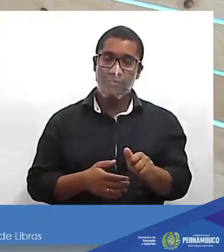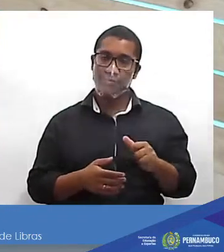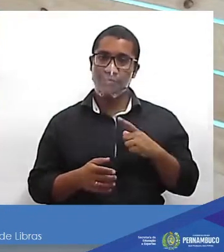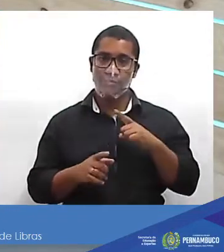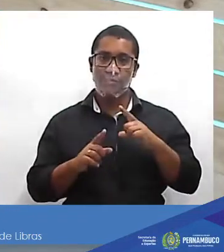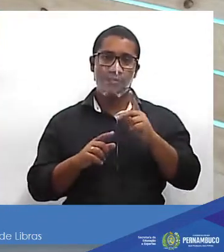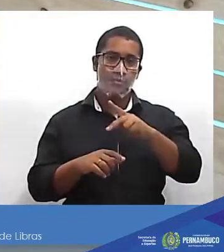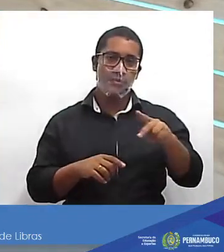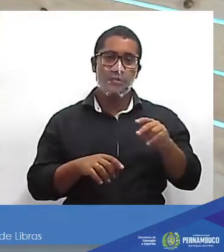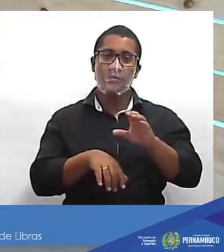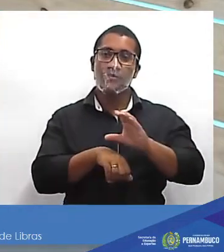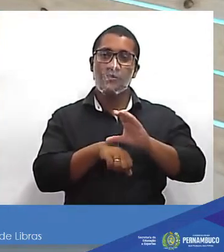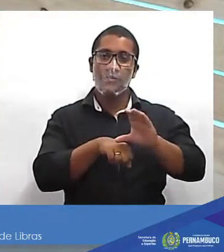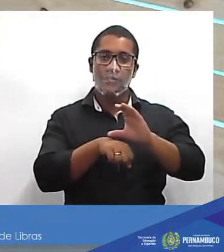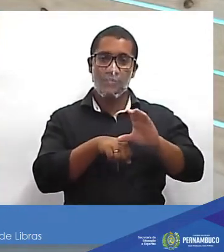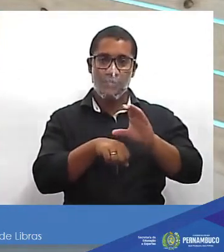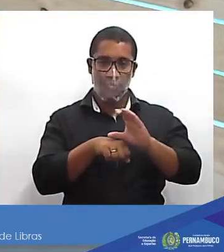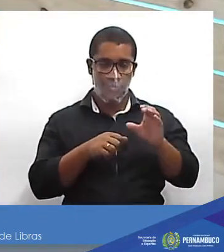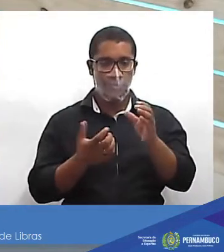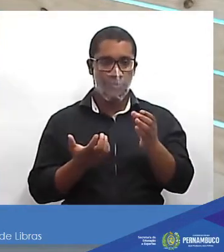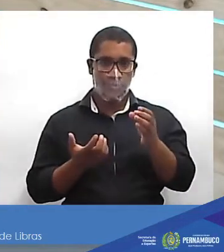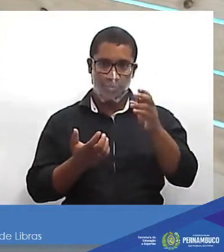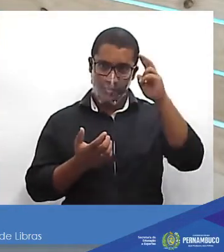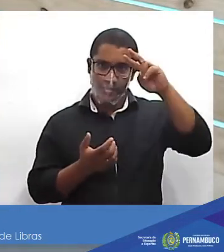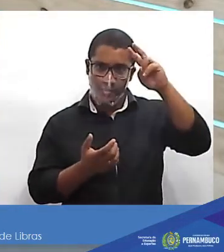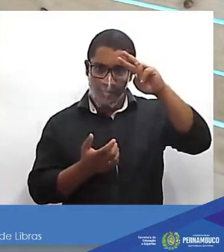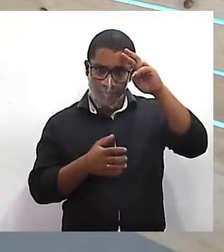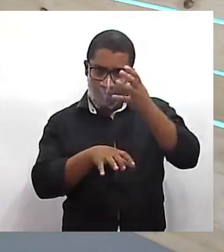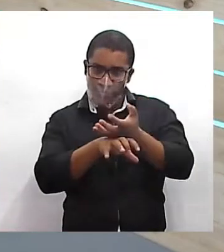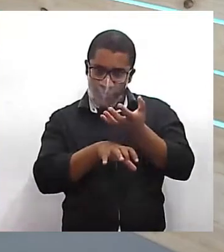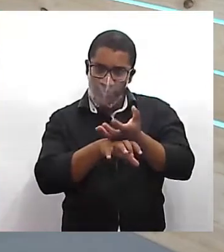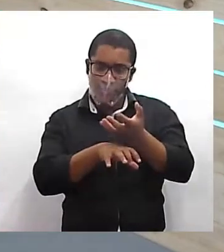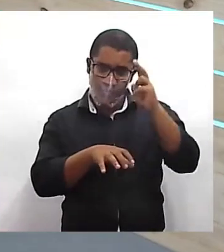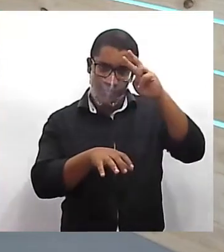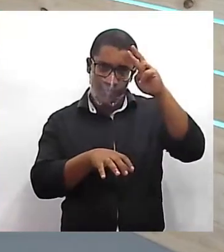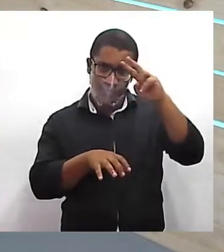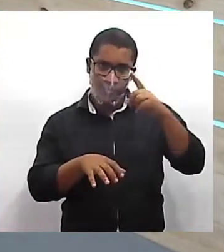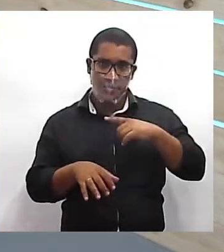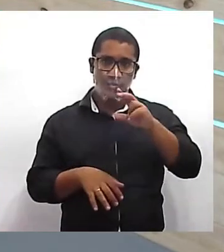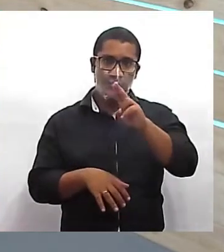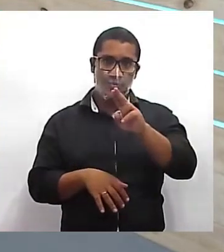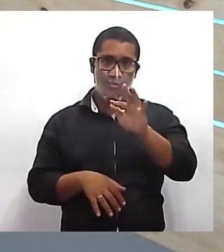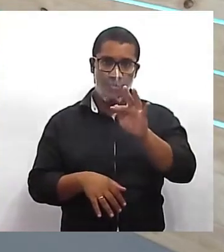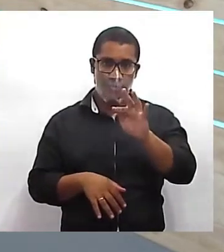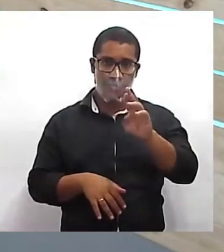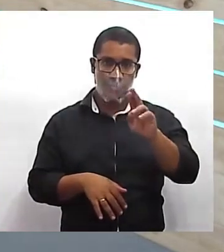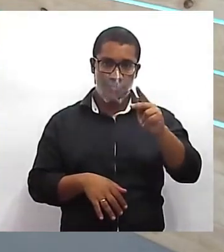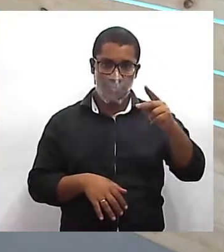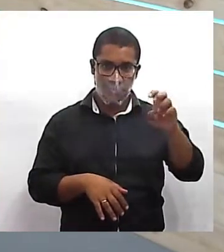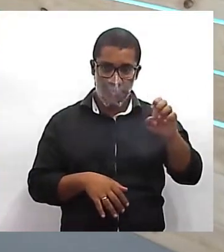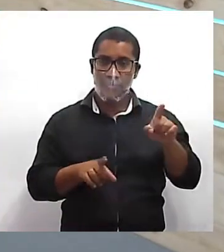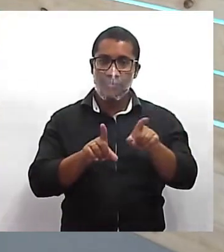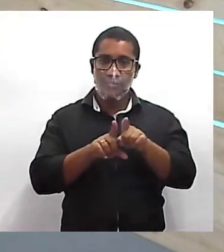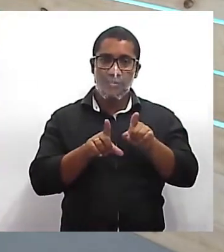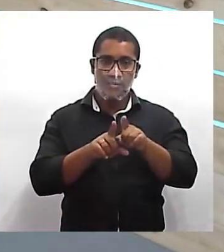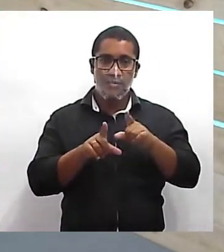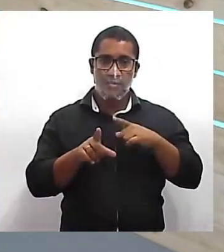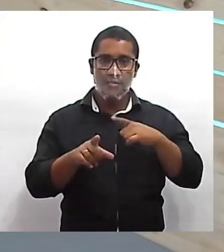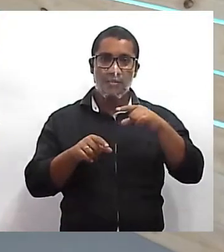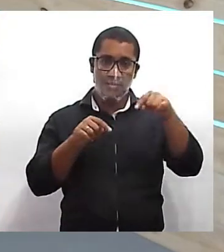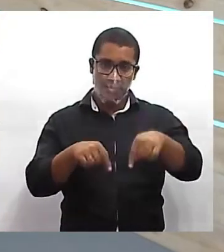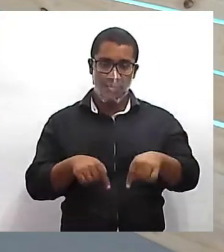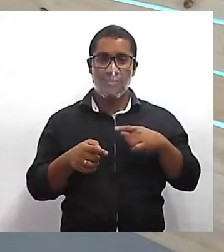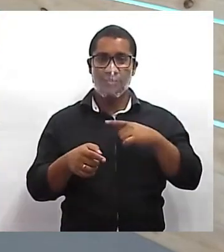na modalidade EAD da UFRPE e, com muito orgulho, professor do curso de Multimeios Didáticos da